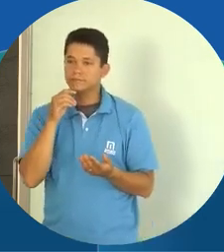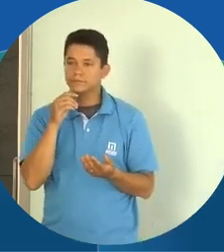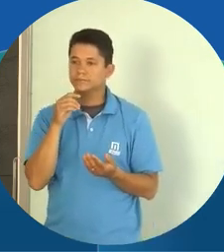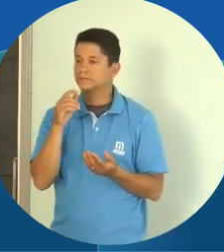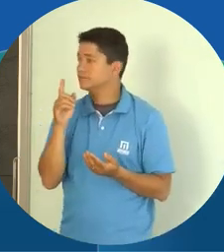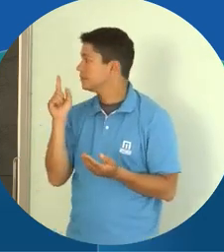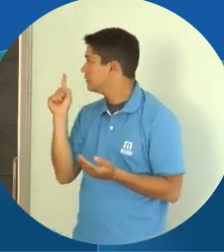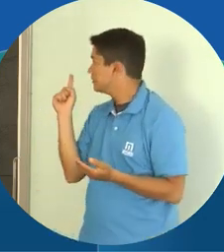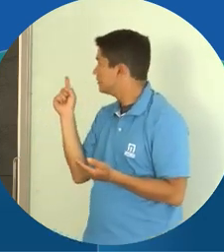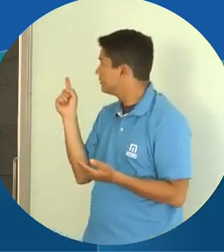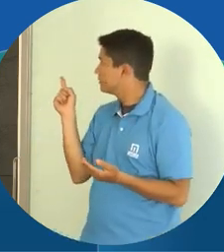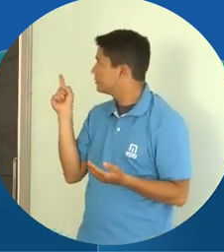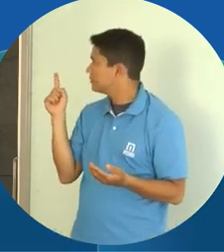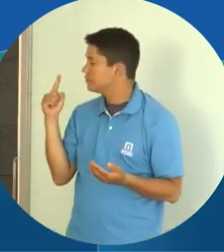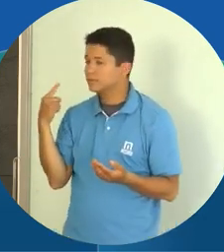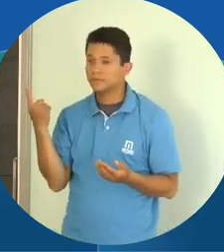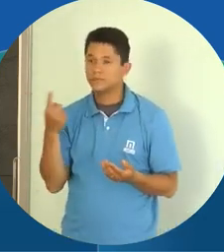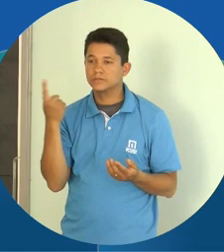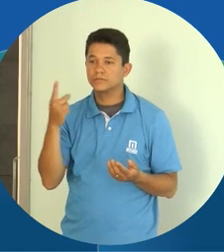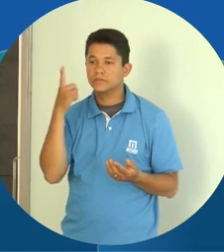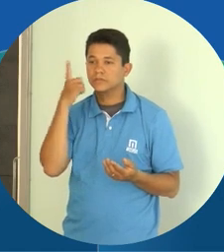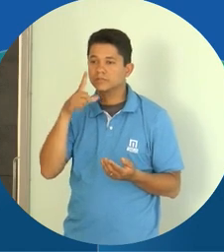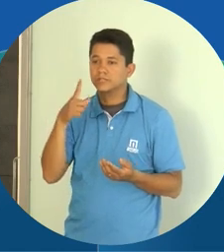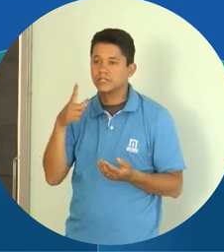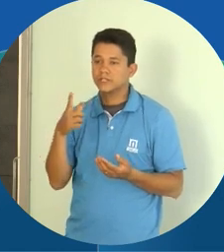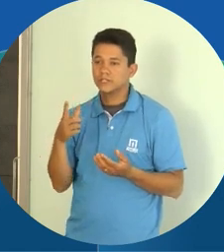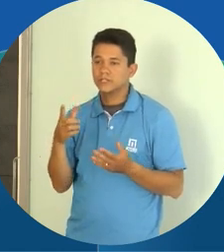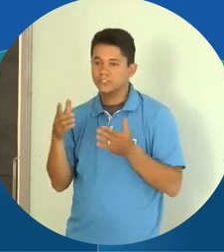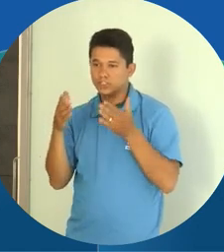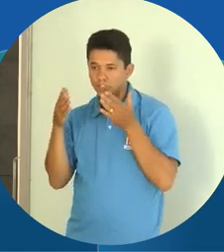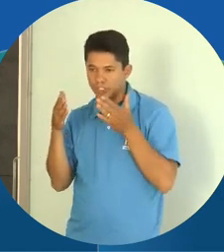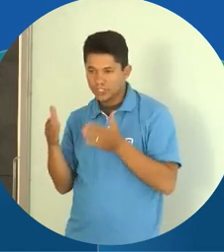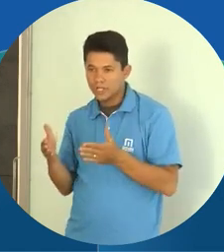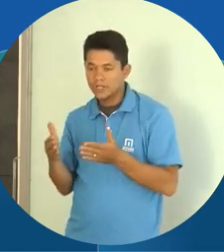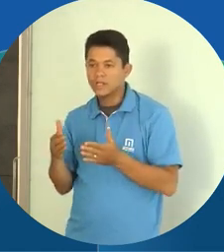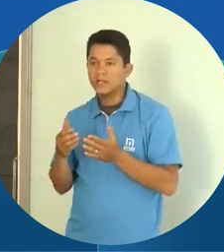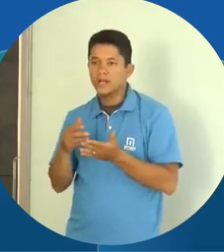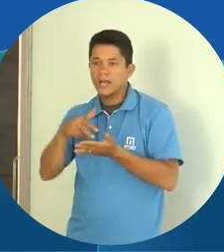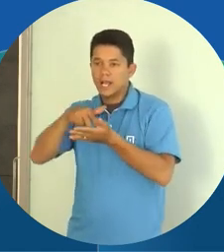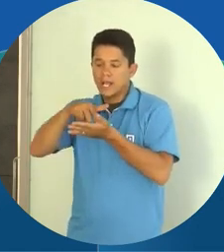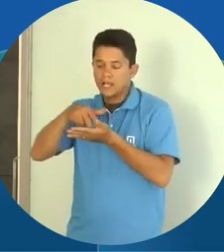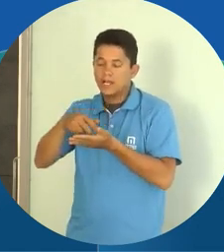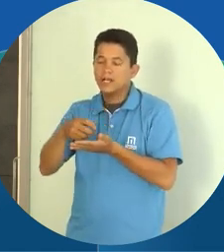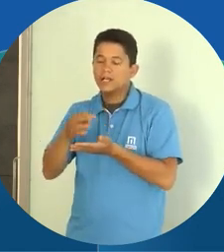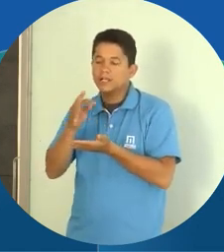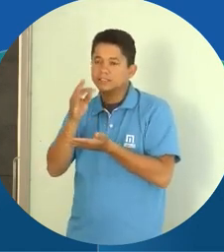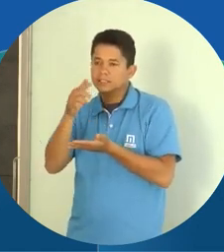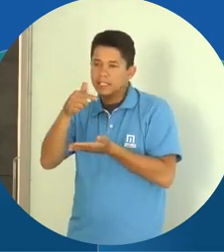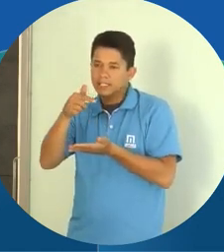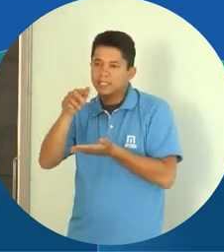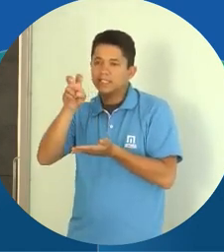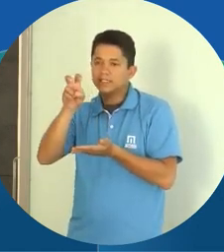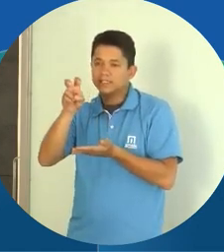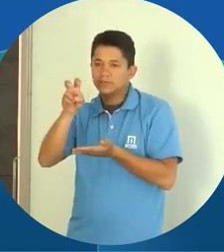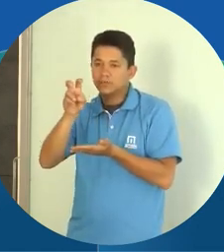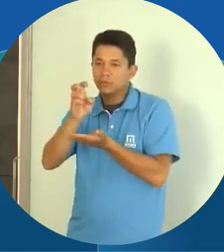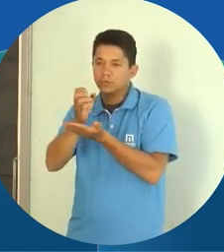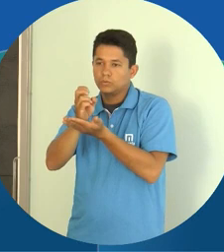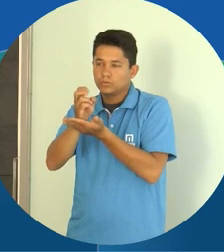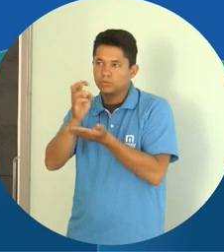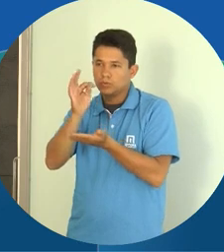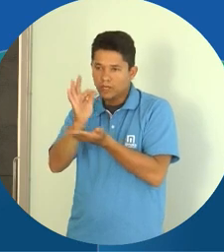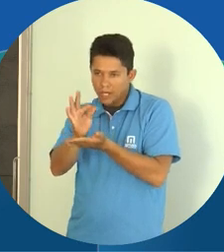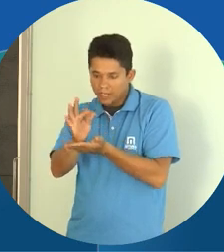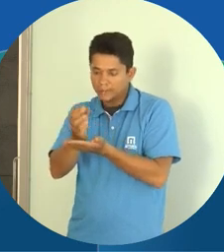A gente consegue chegar à capacidade de carga a 75 toneladas. Passando disso, a estaca usualmente vai